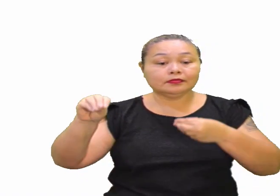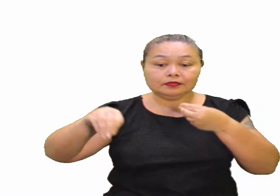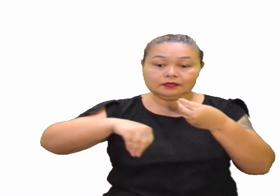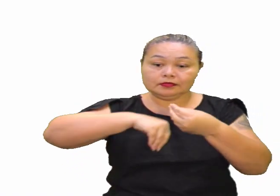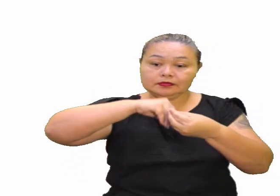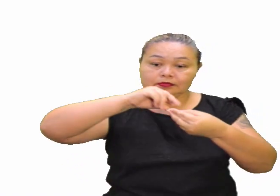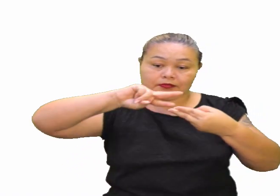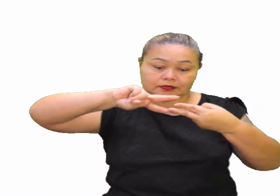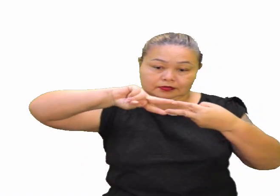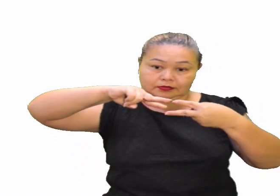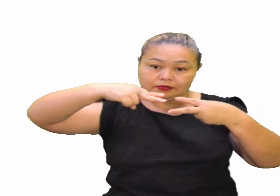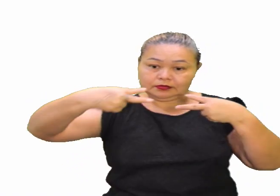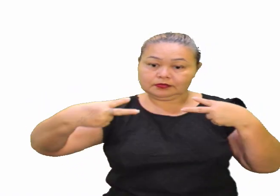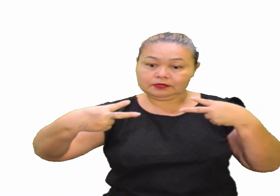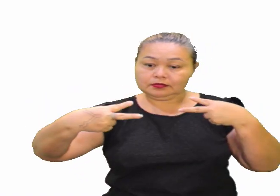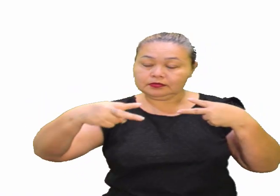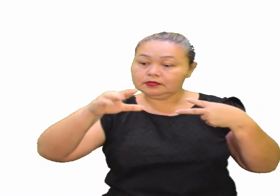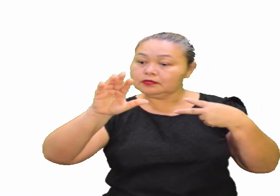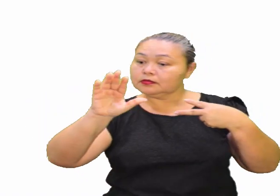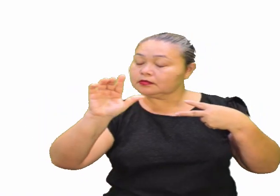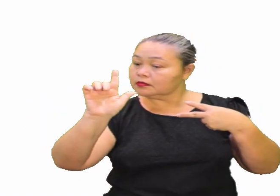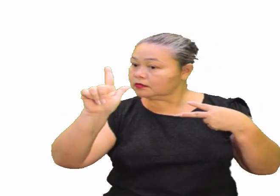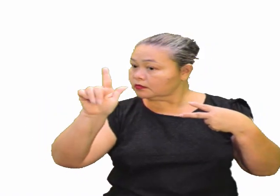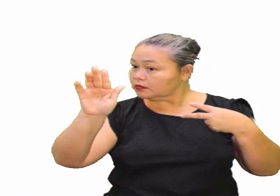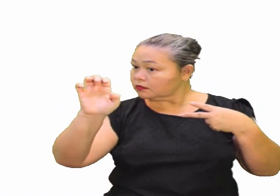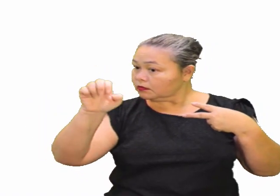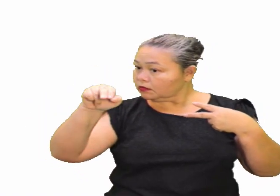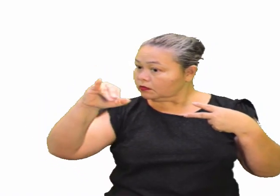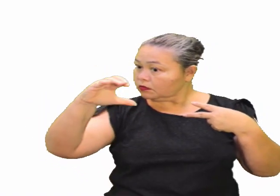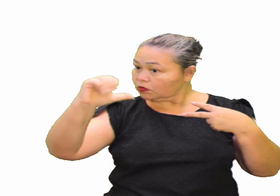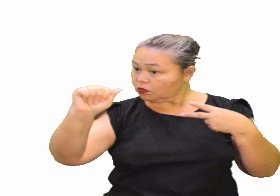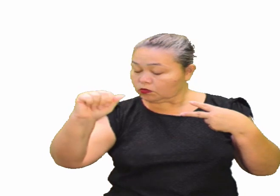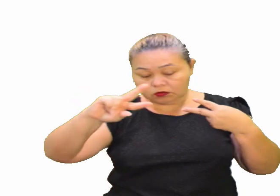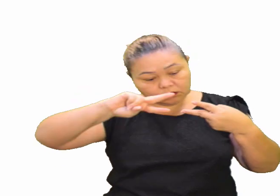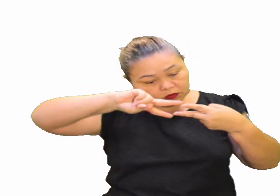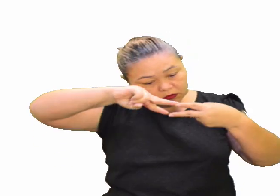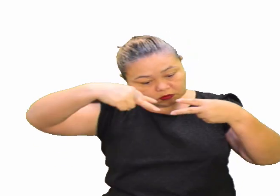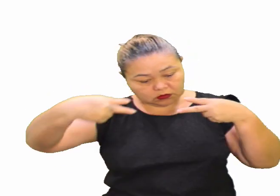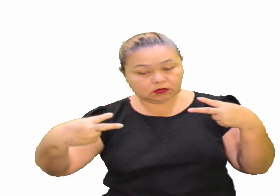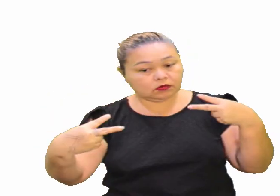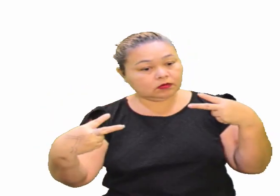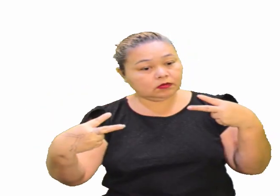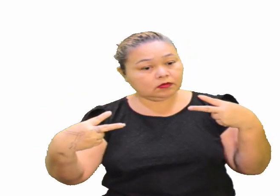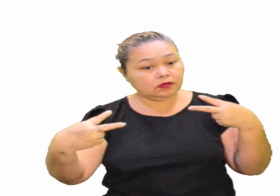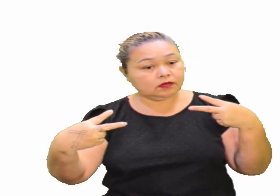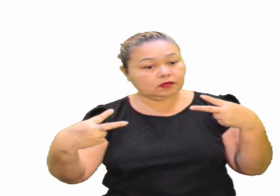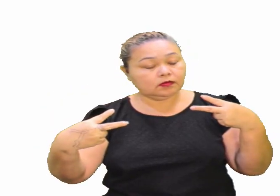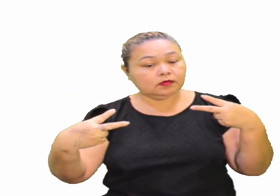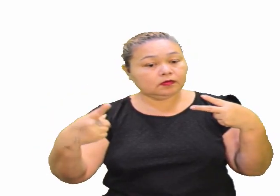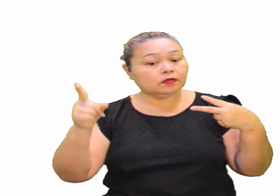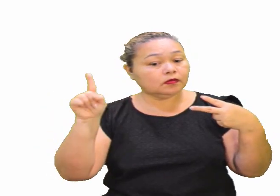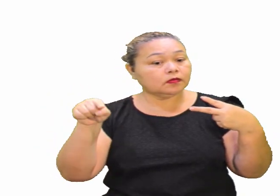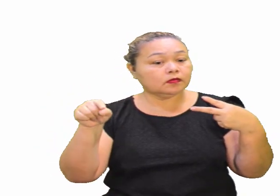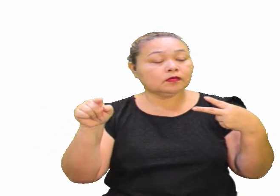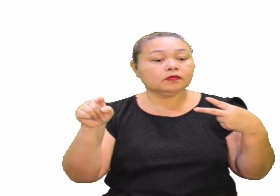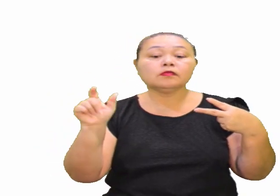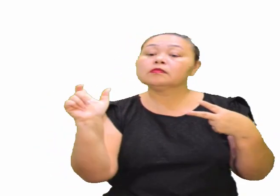conceito empregado na primeira e o conceito empregado na segunda lei mendeliana da regra